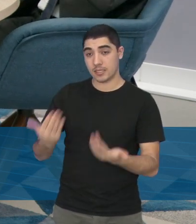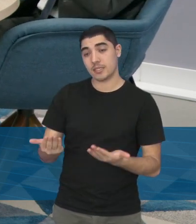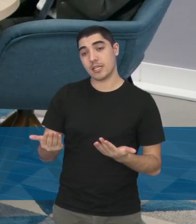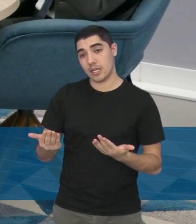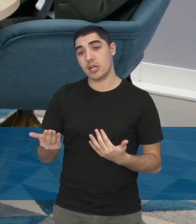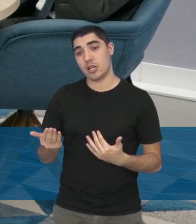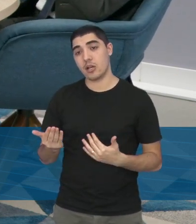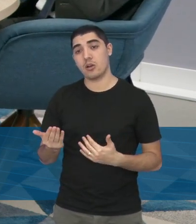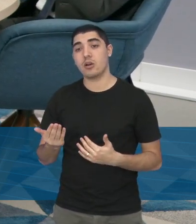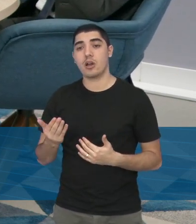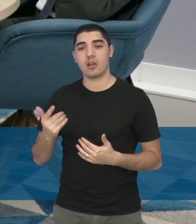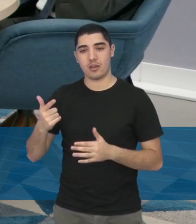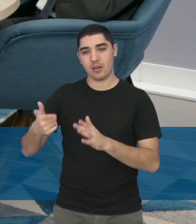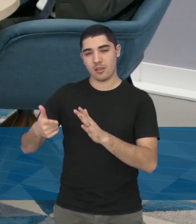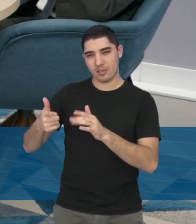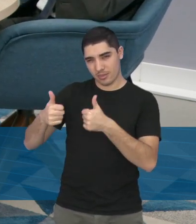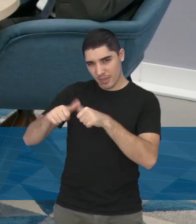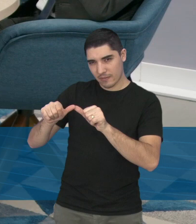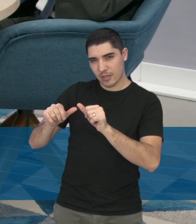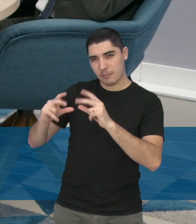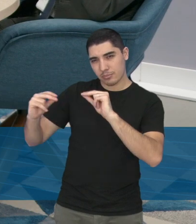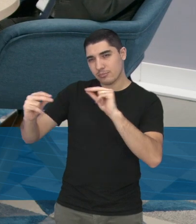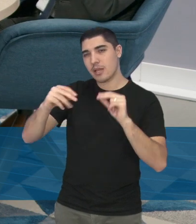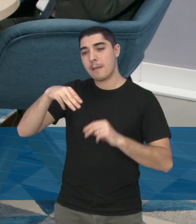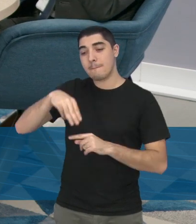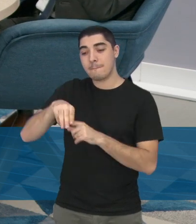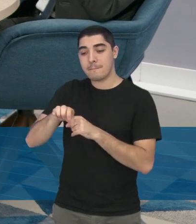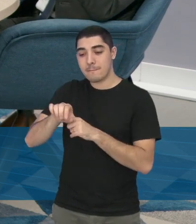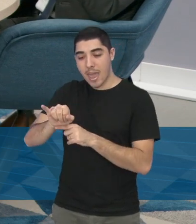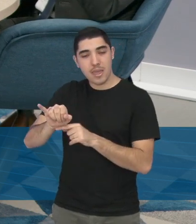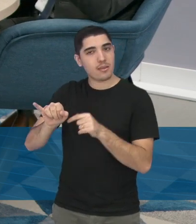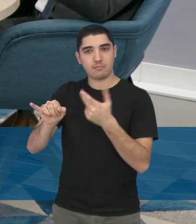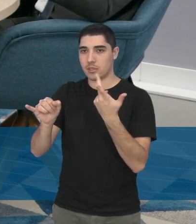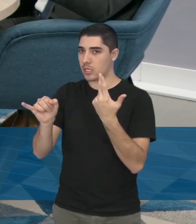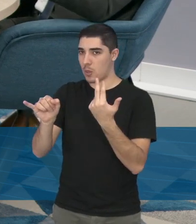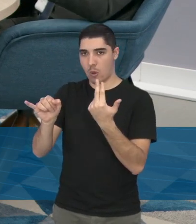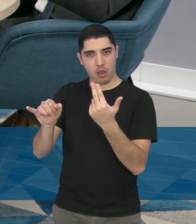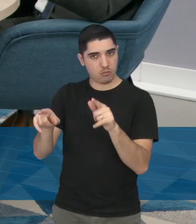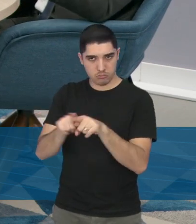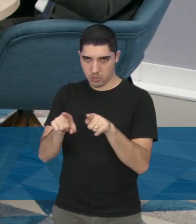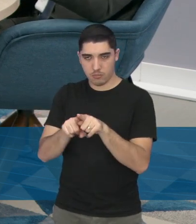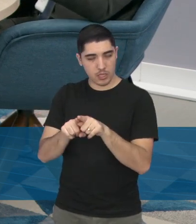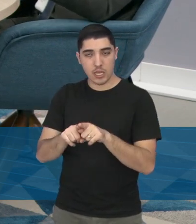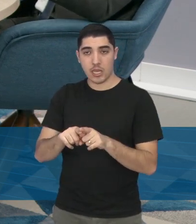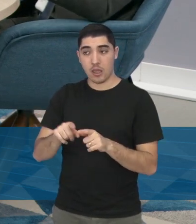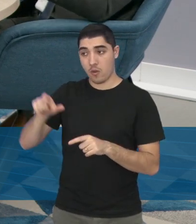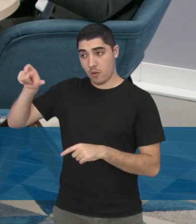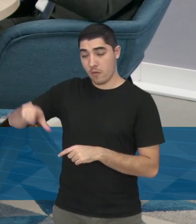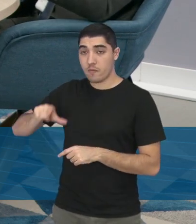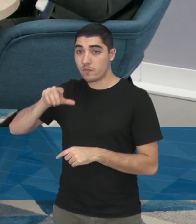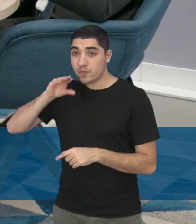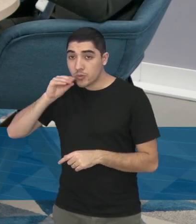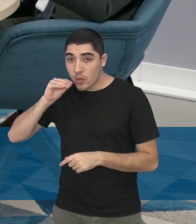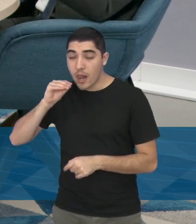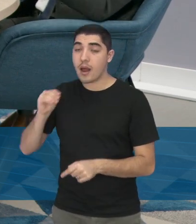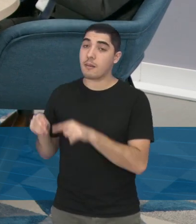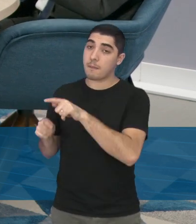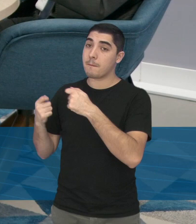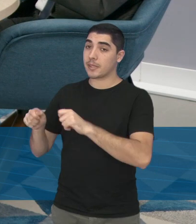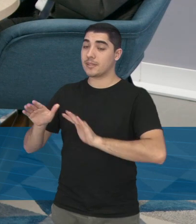a gente pontuou, como a gente conversou sobre a MEI, também, né, o empregado ele tem que tomar